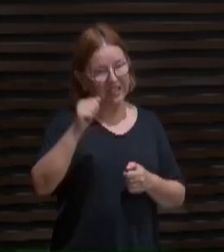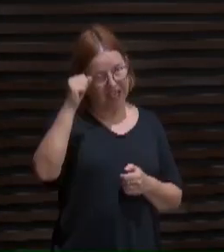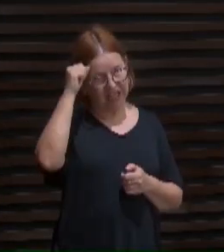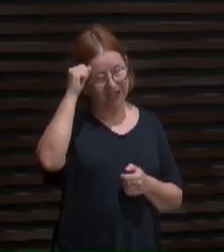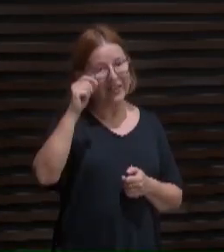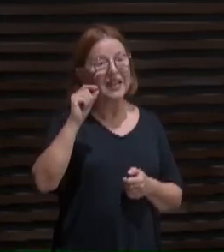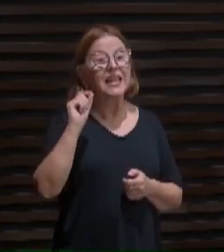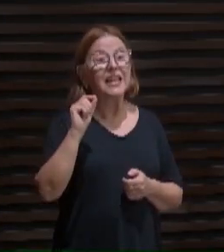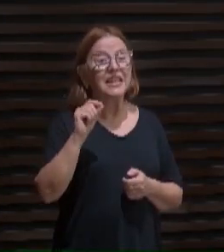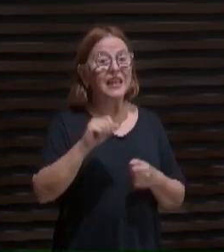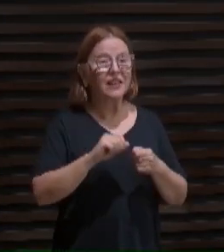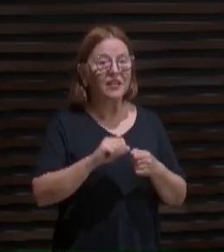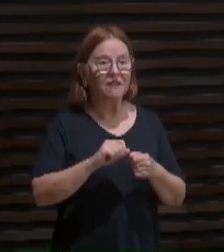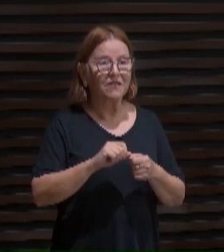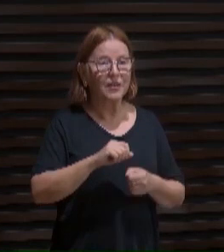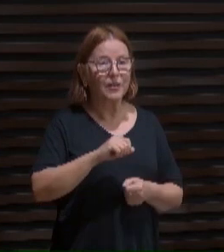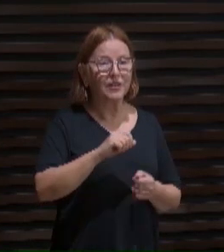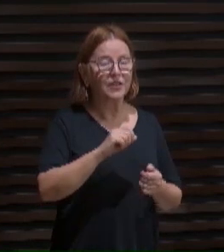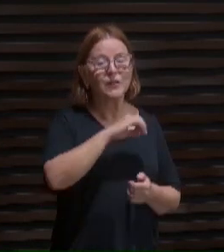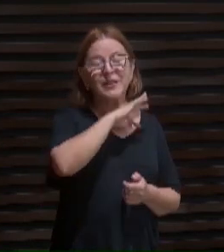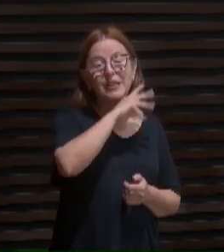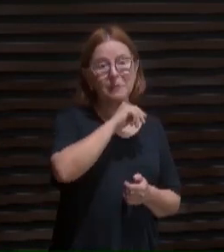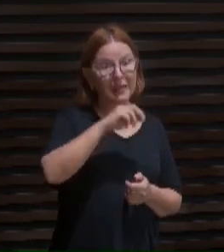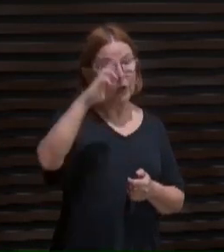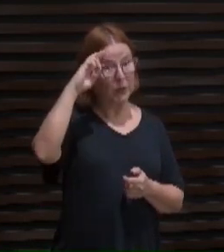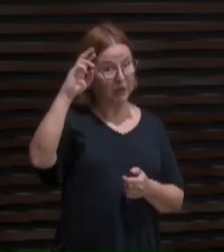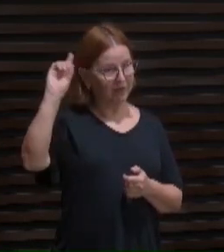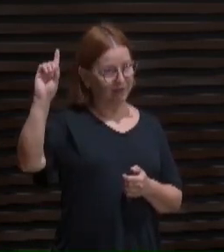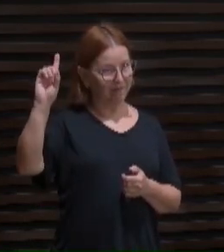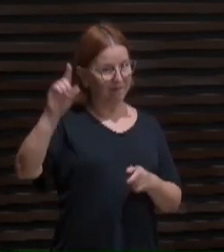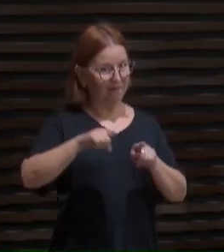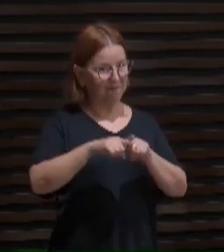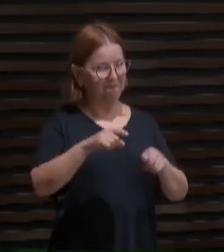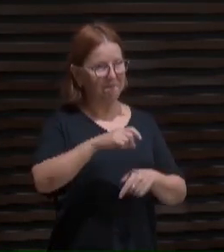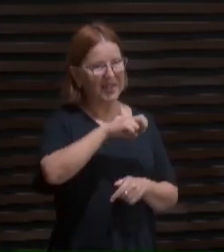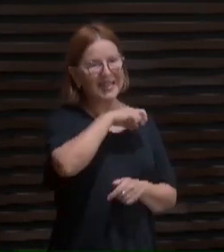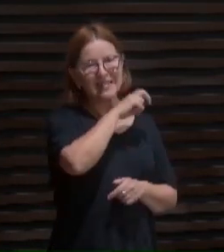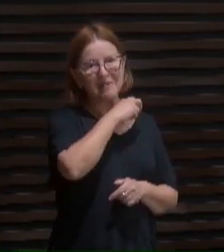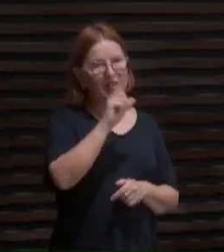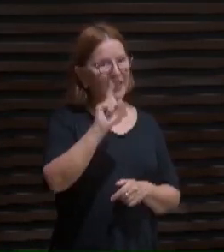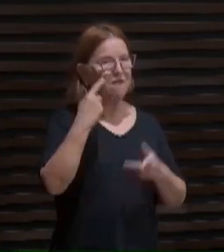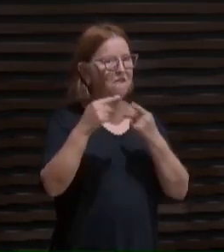Senhor Deus. E ela tira o senhorio.